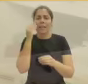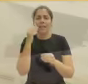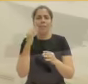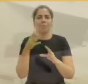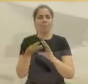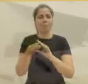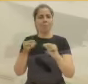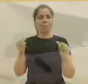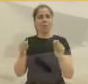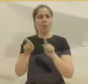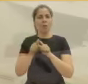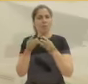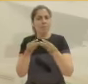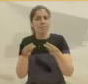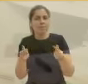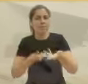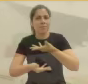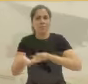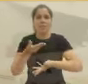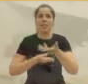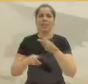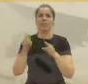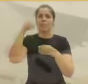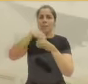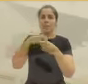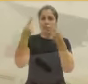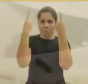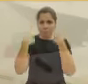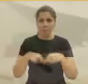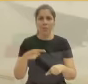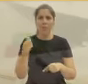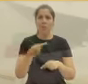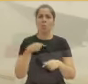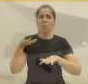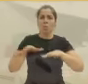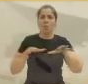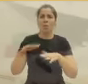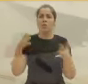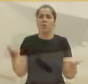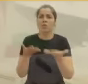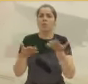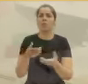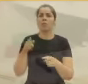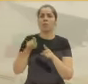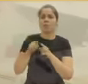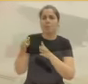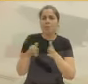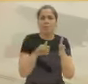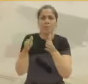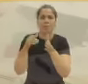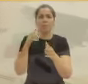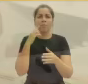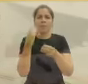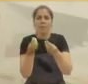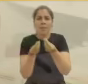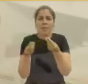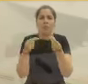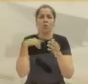e de integração desse sensorial. Com movimento, com estimulação labiríntica, com